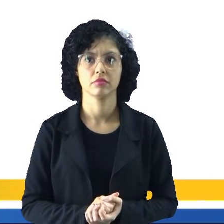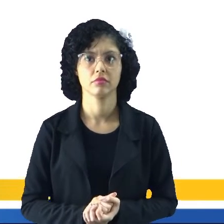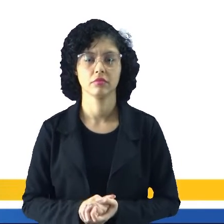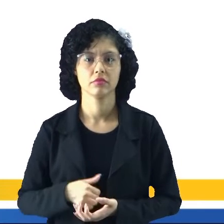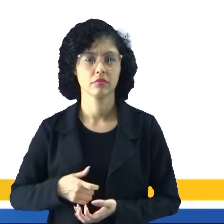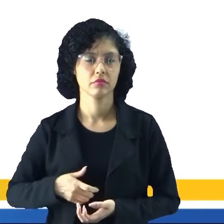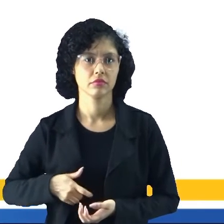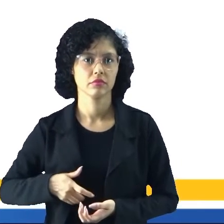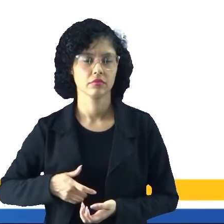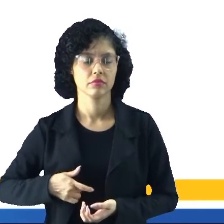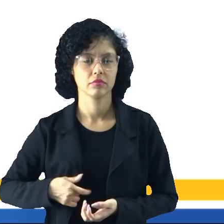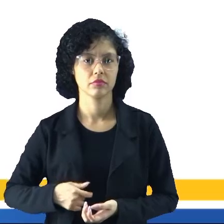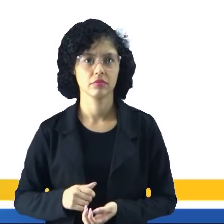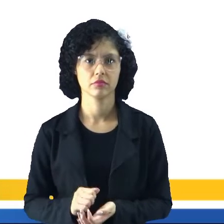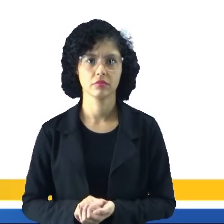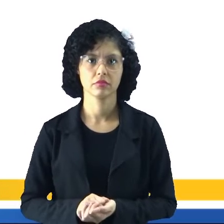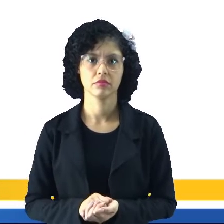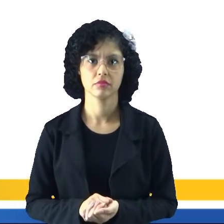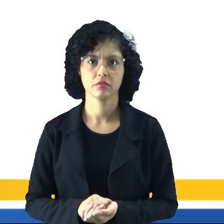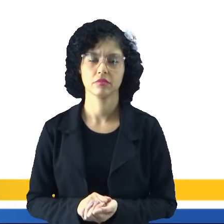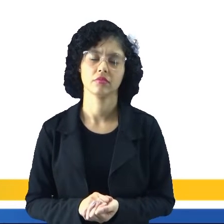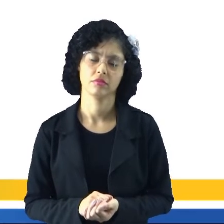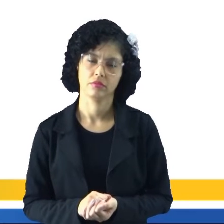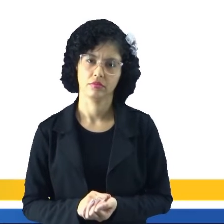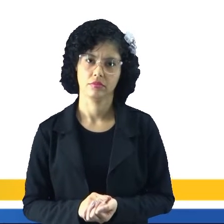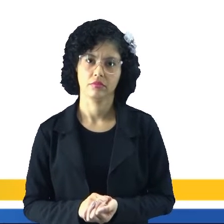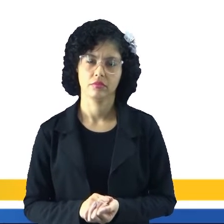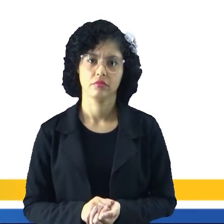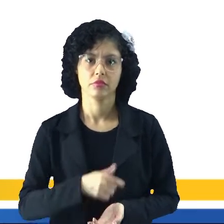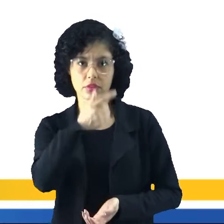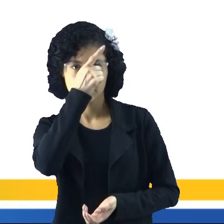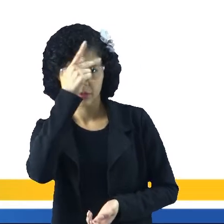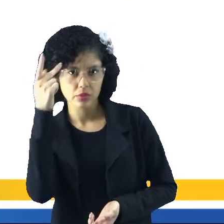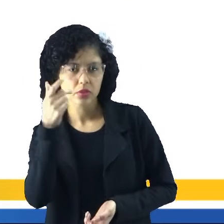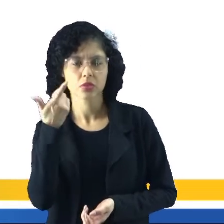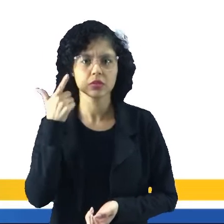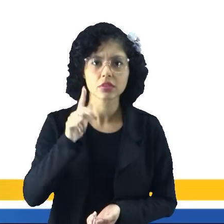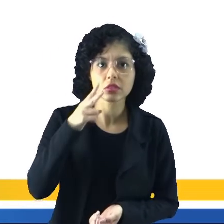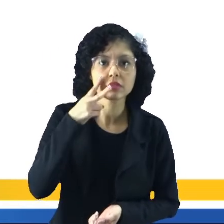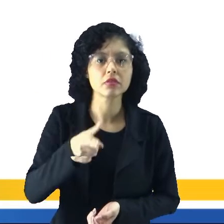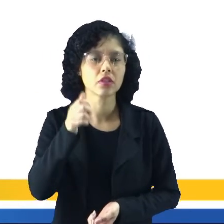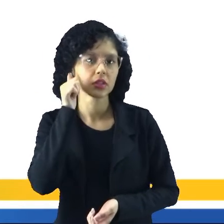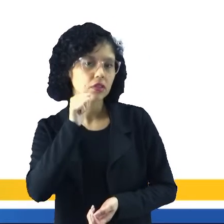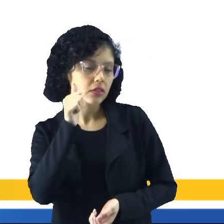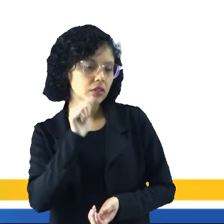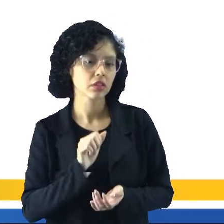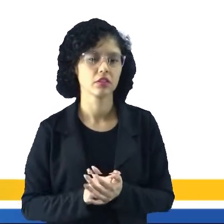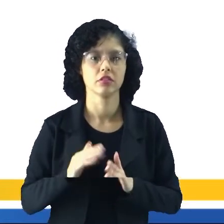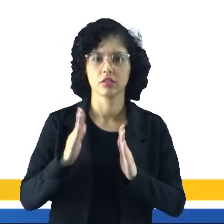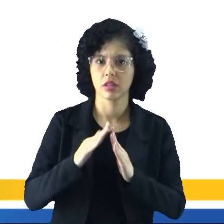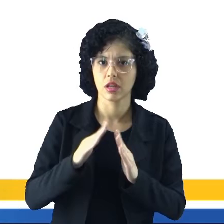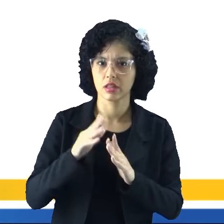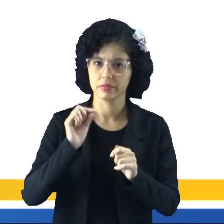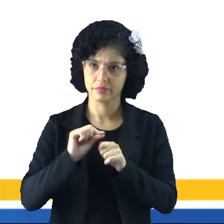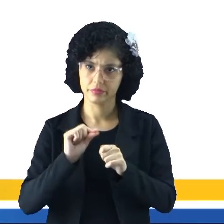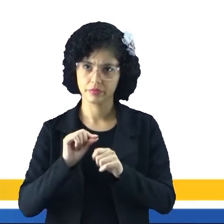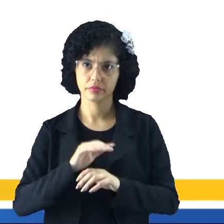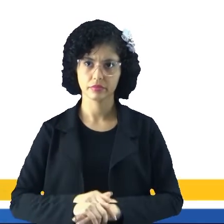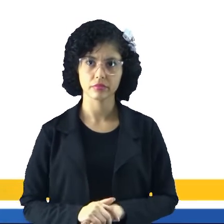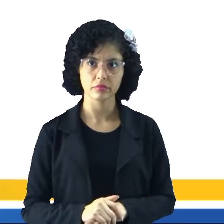domésticas? Ou seja, será que as pessoas só conseguem ver a mulher em tarefas domésticas?